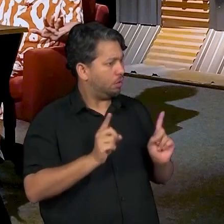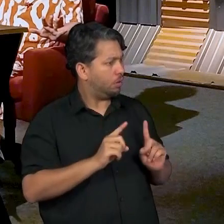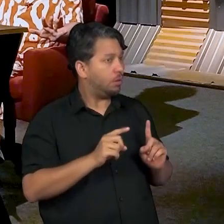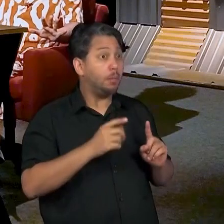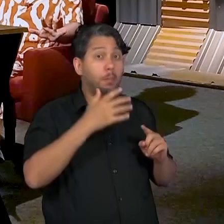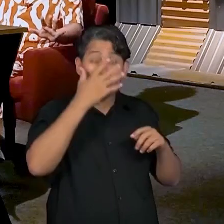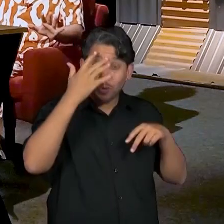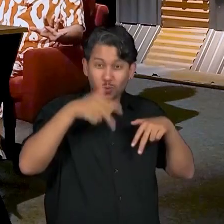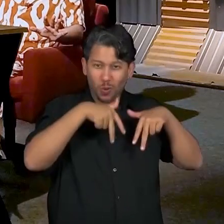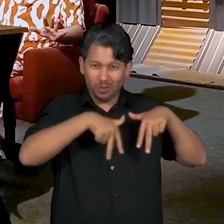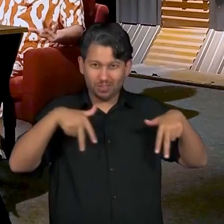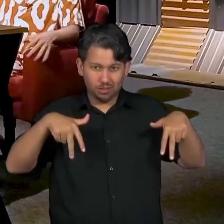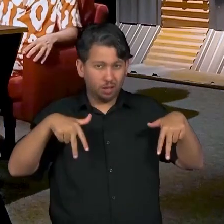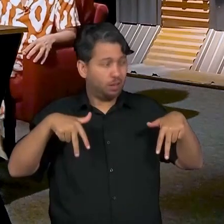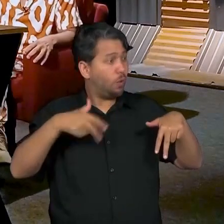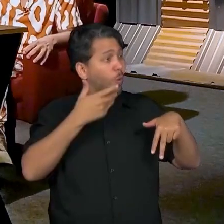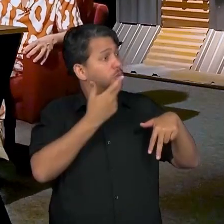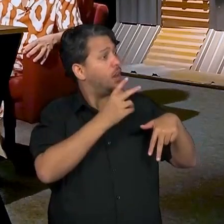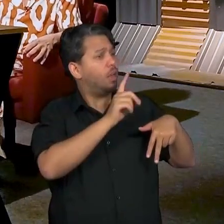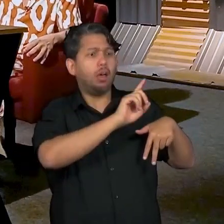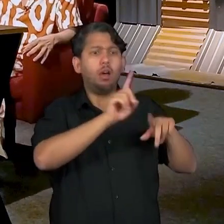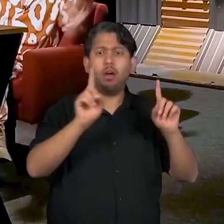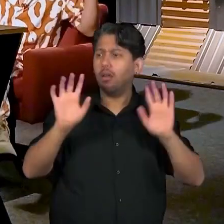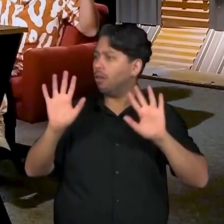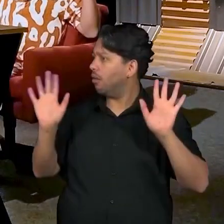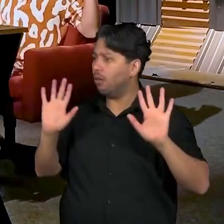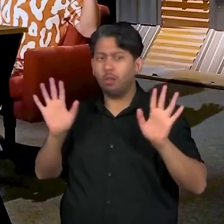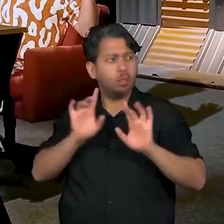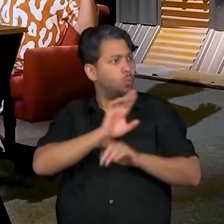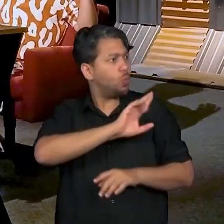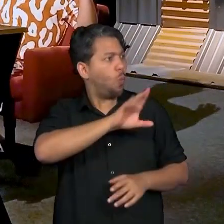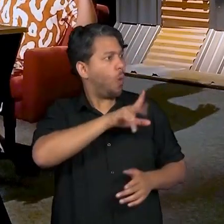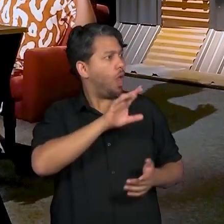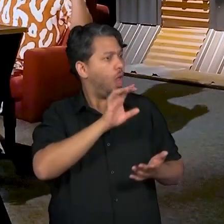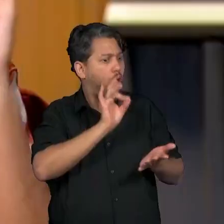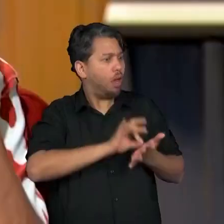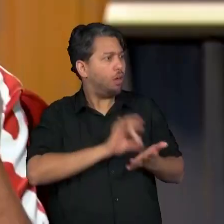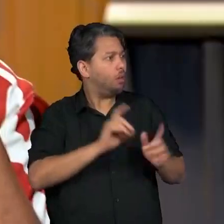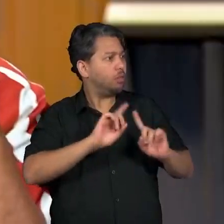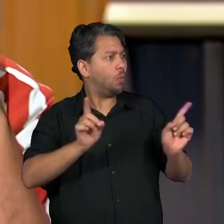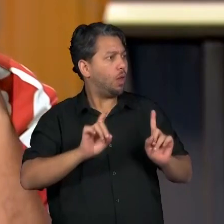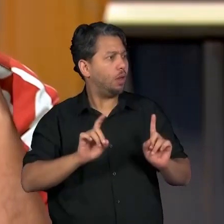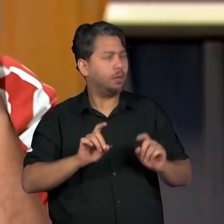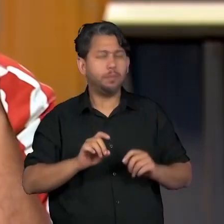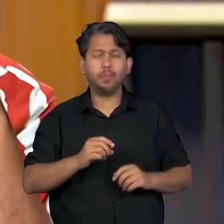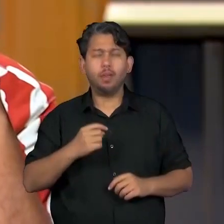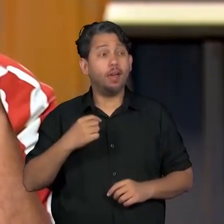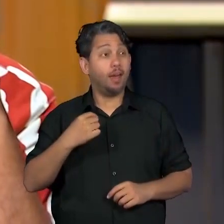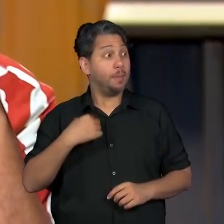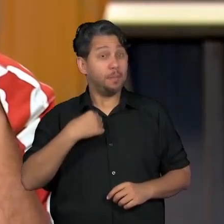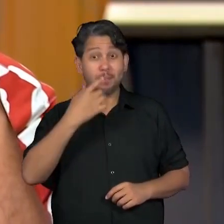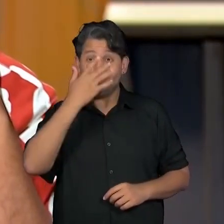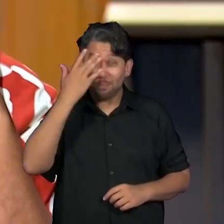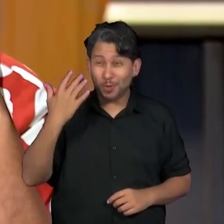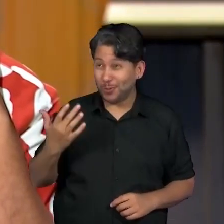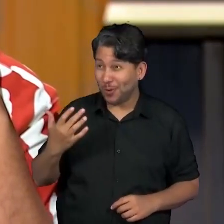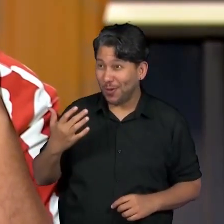vocês estão vendo que não é verdade não estão vendo me ajuda eu aproximei de alguém a pessoa fez hum aí eu pensei entendi